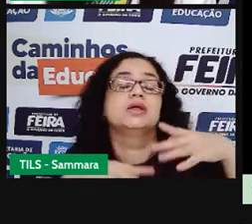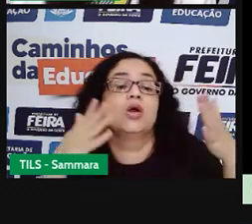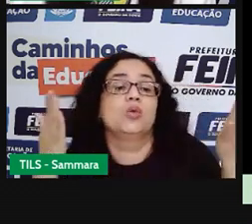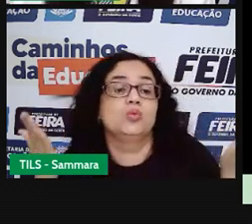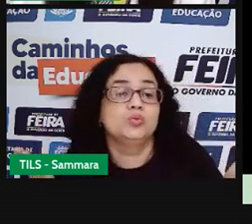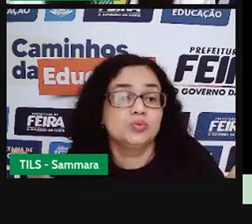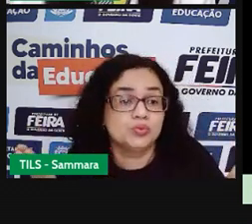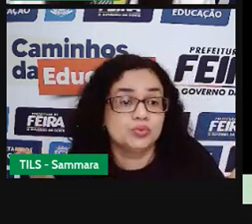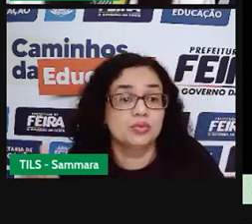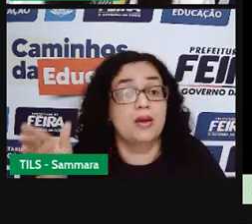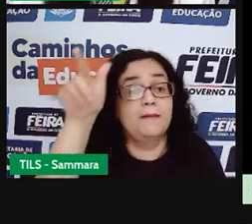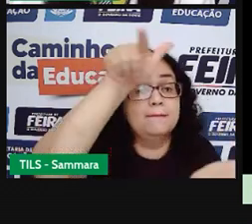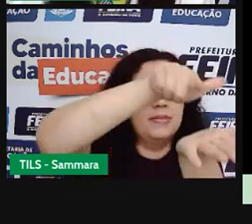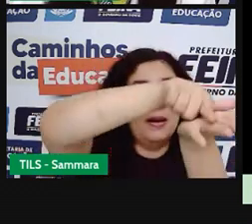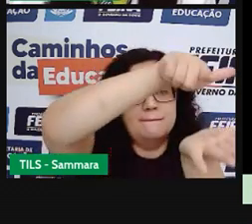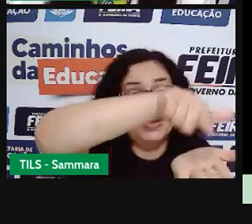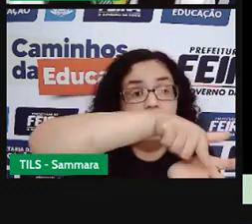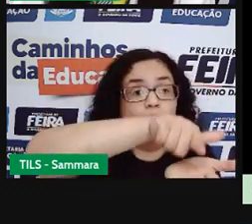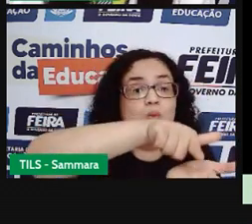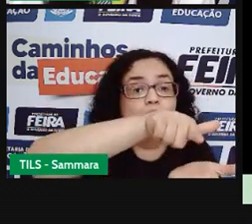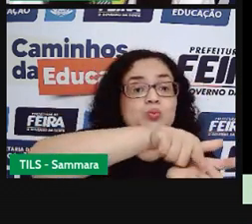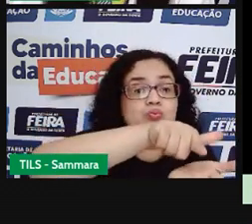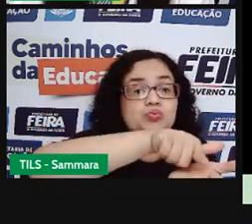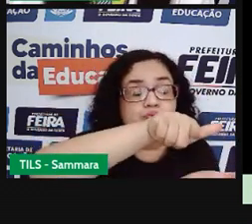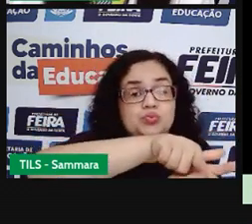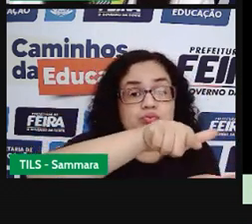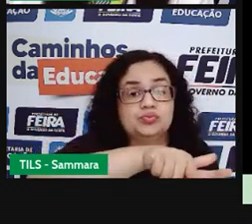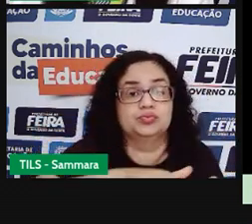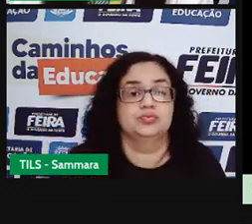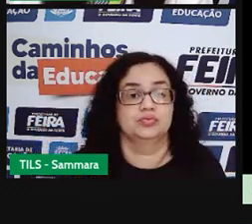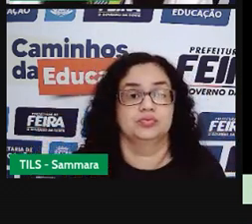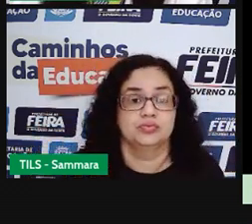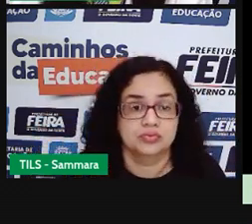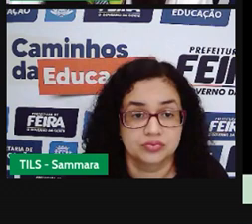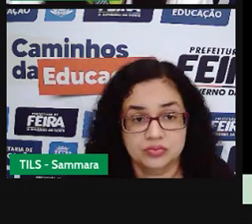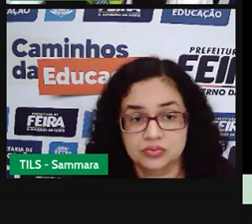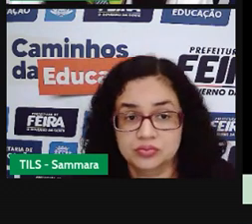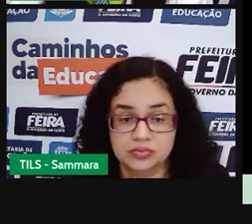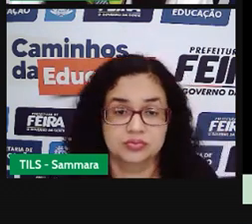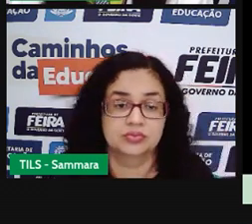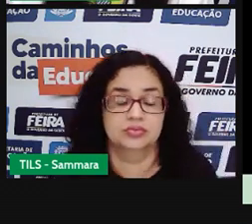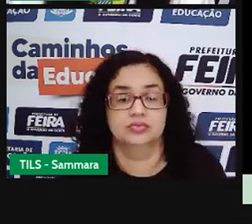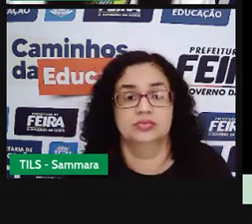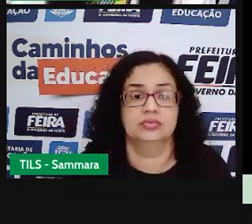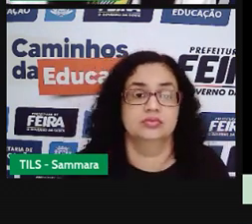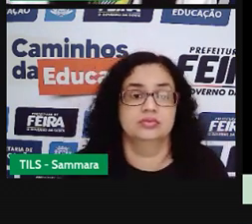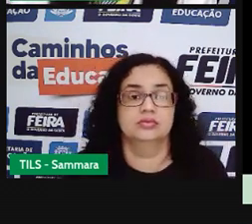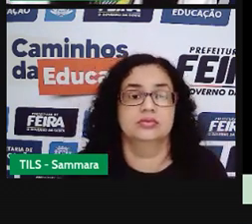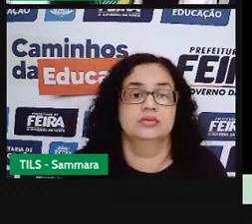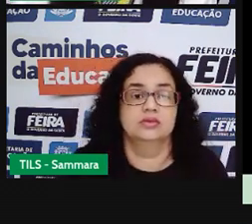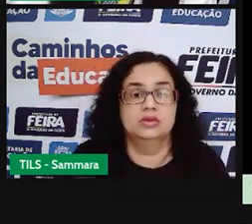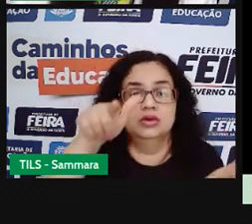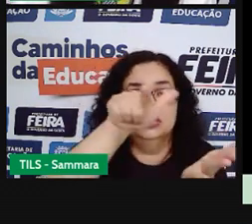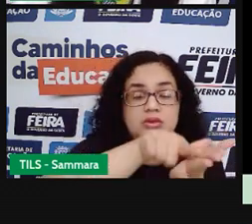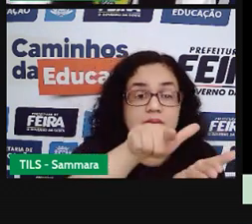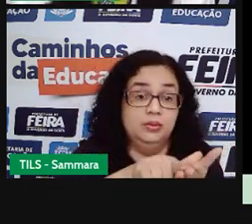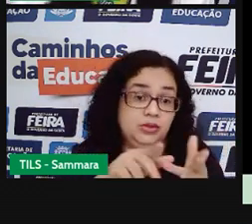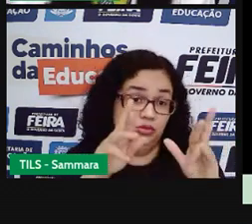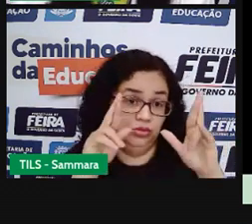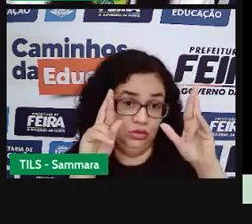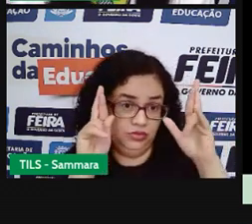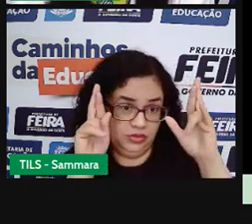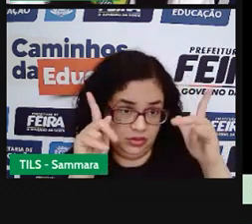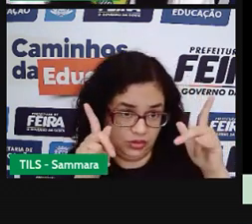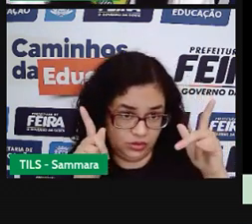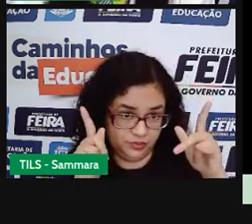produção o papel Então não é o mesmo papel nas folhas né é um papel diferente para